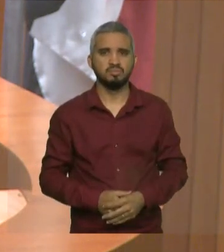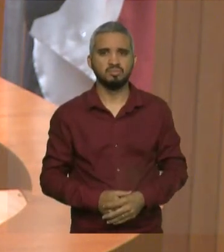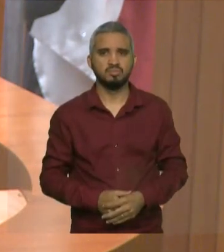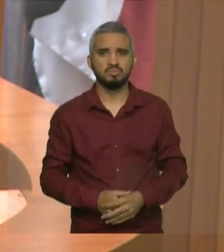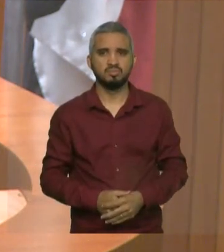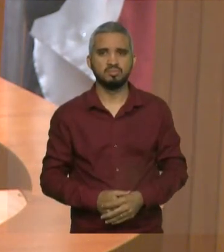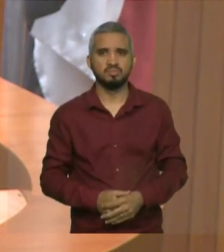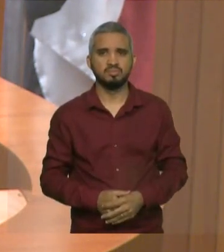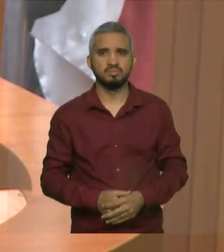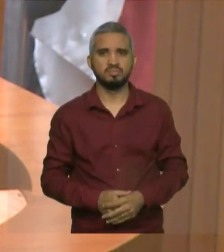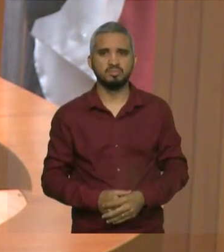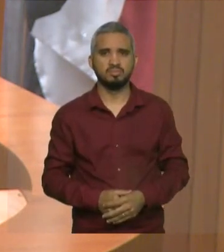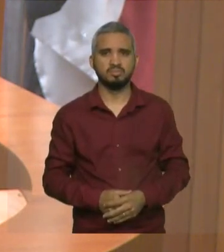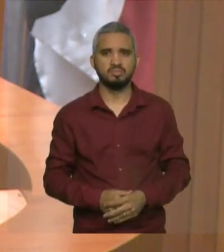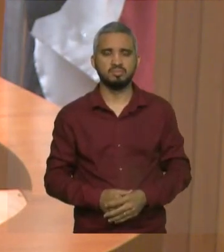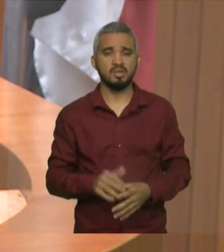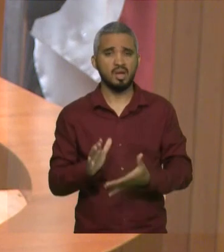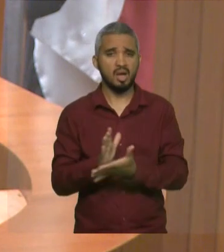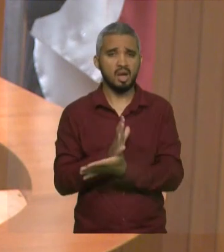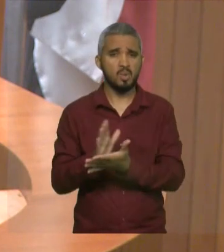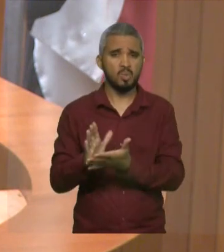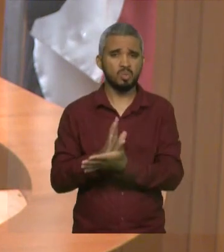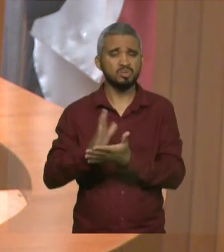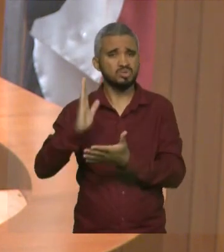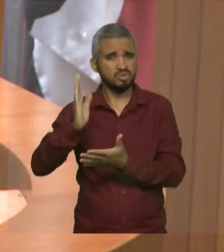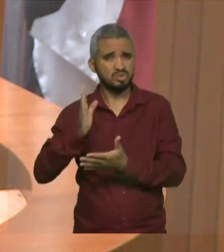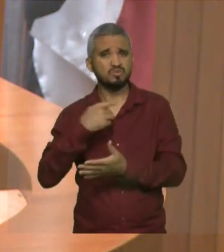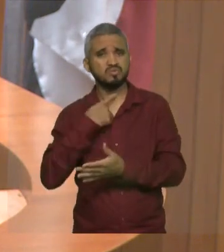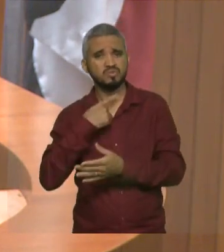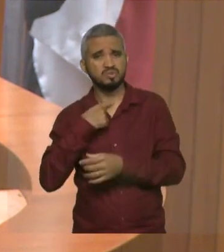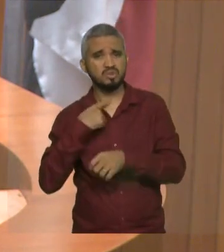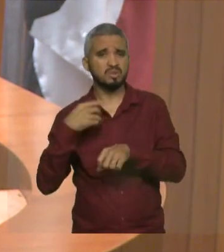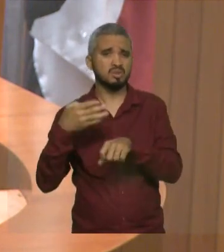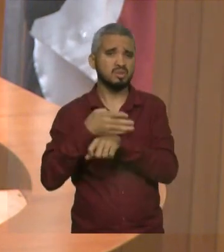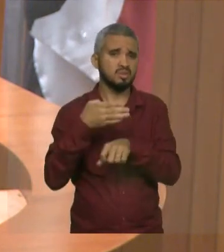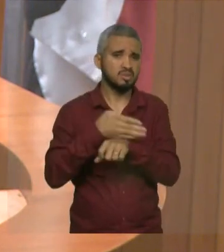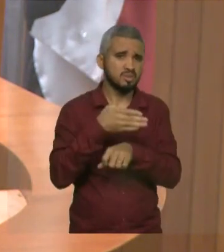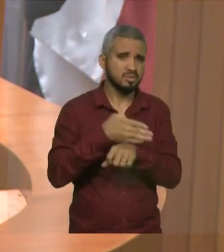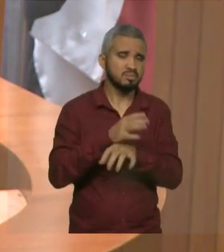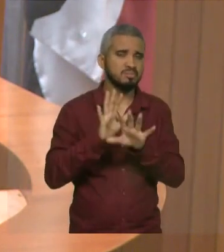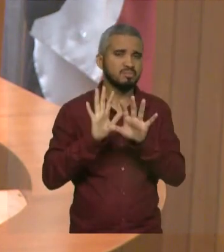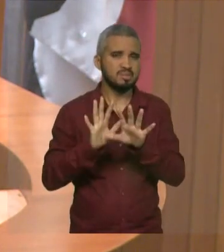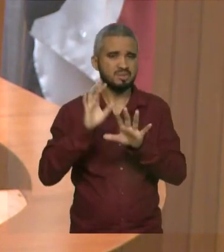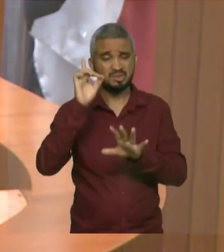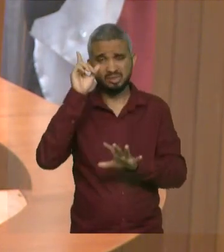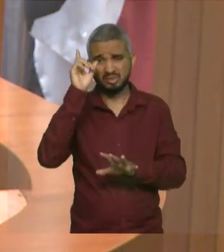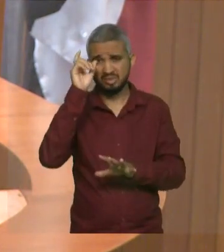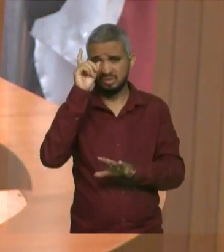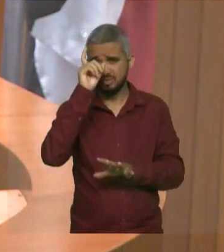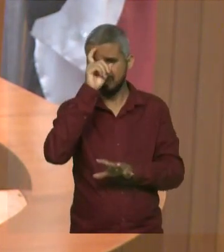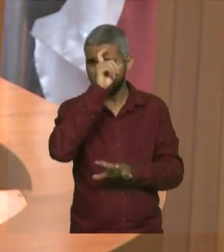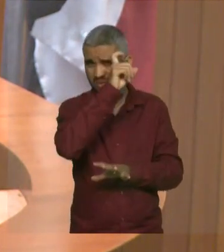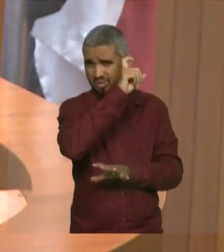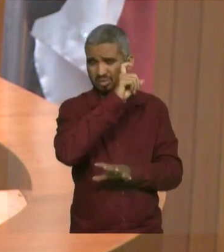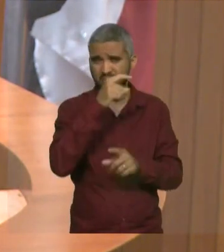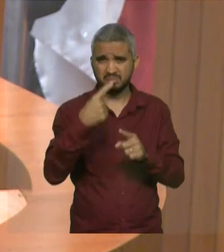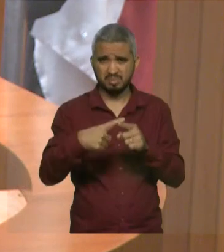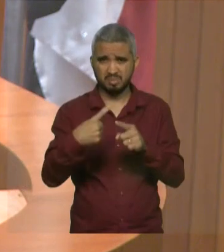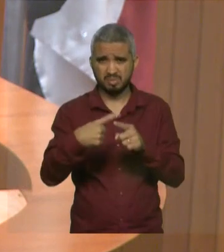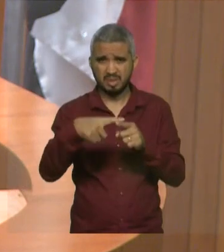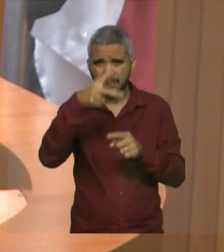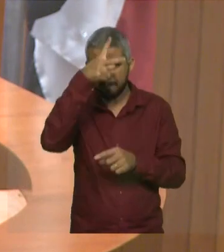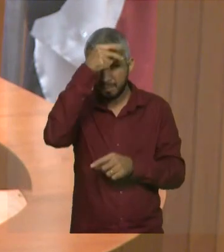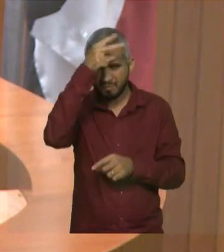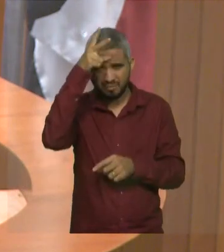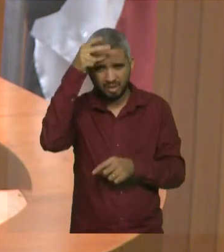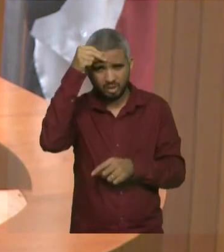às vezes as dificuldades são grandes. Dificuldades de administrar o município hoje não é fácil. Nós